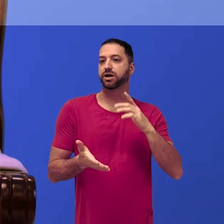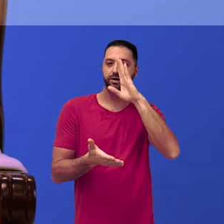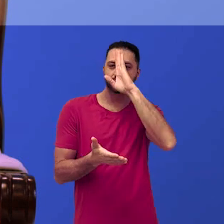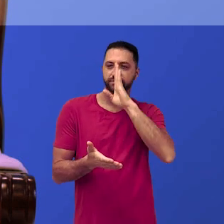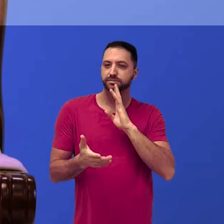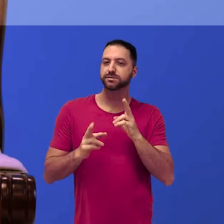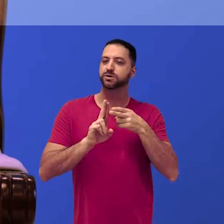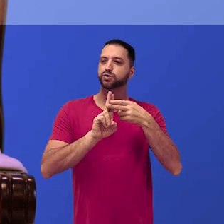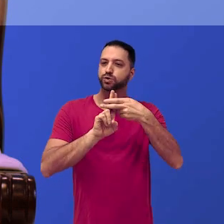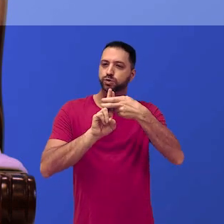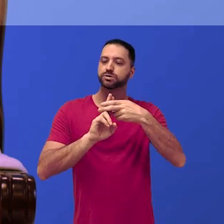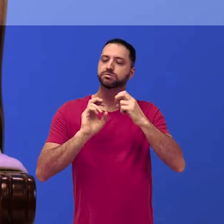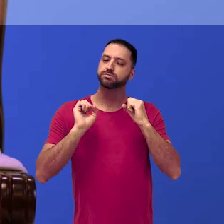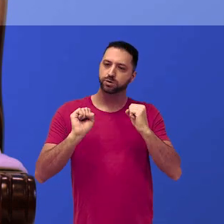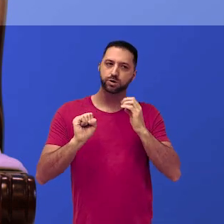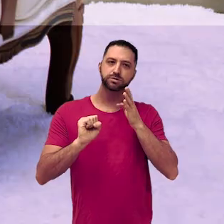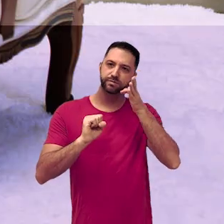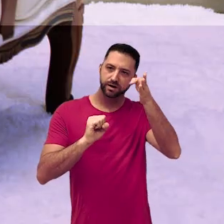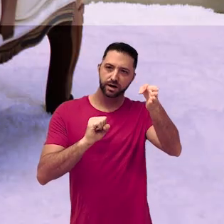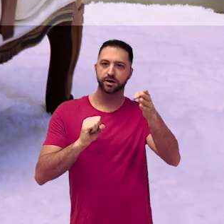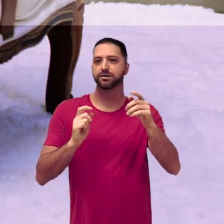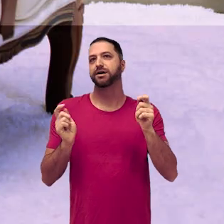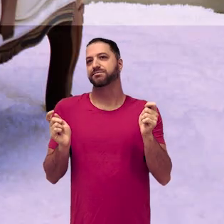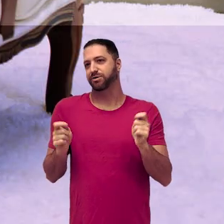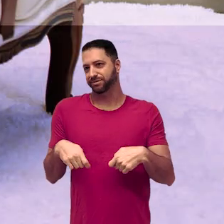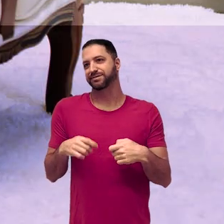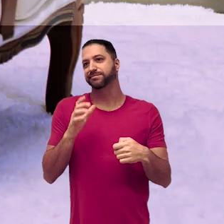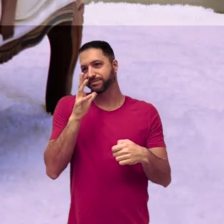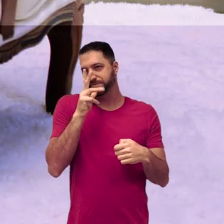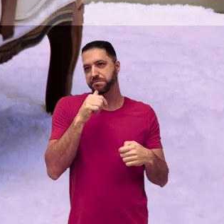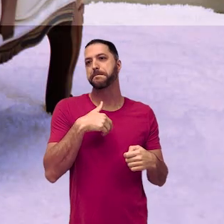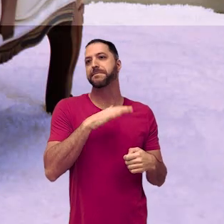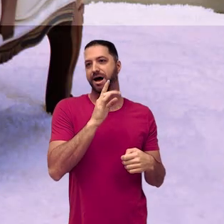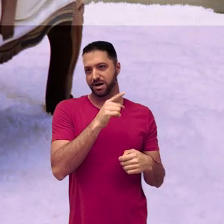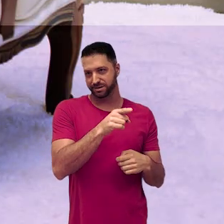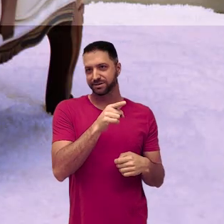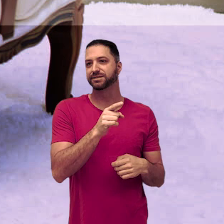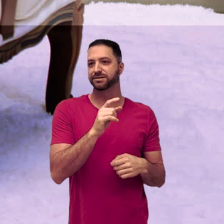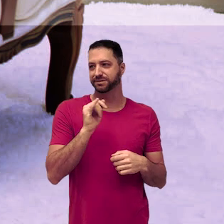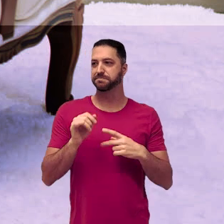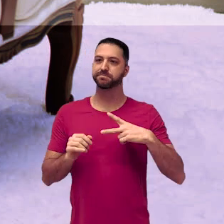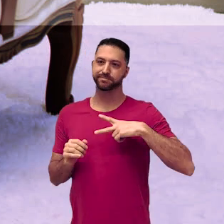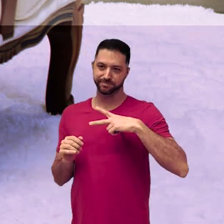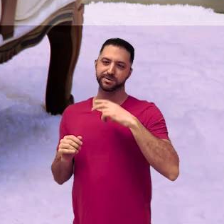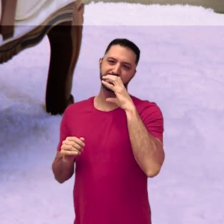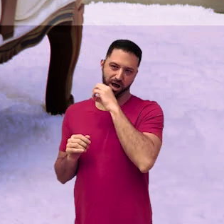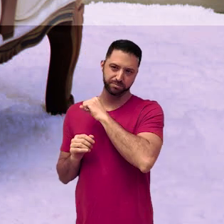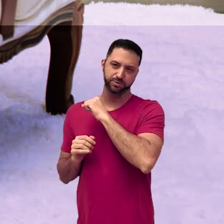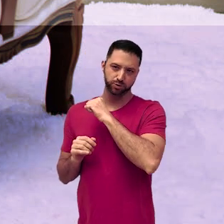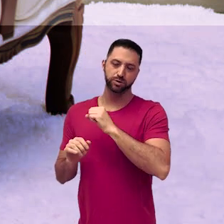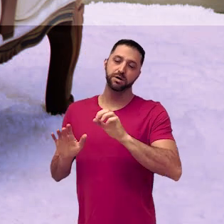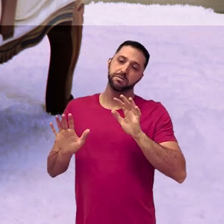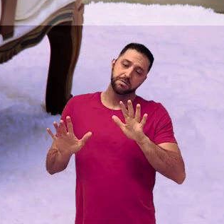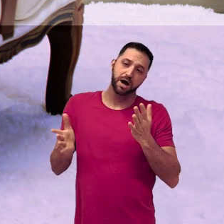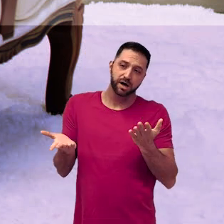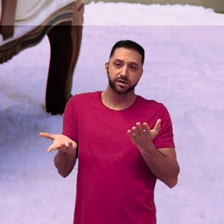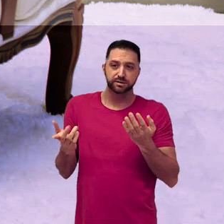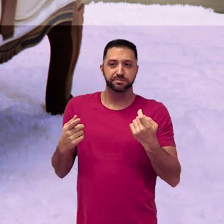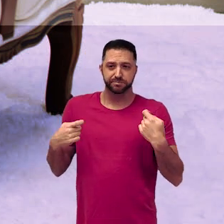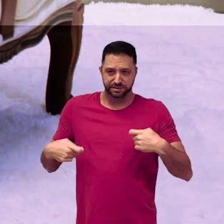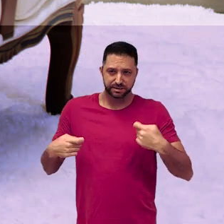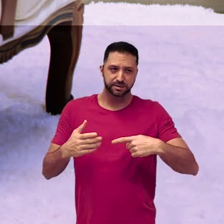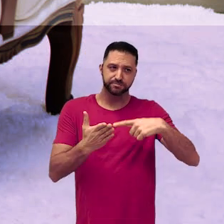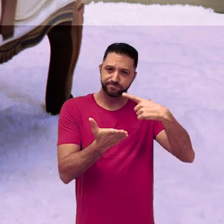está disponível na rede pública, talvez aí não com aquela mesma velocidade que às vezes outra pessoa conseguiria,